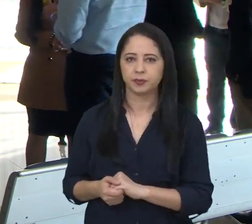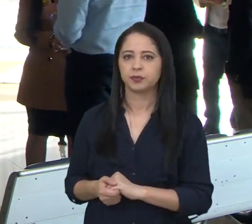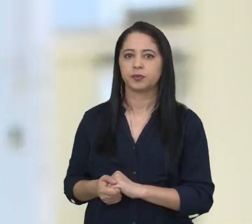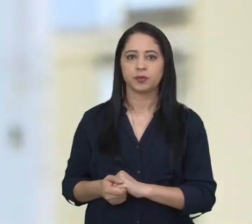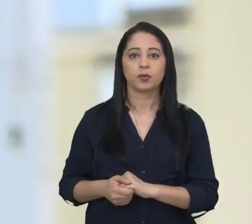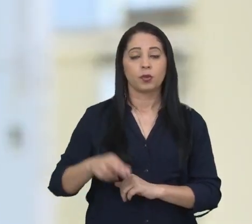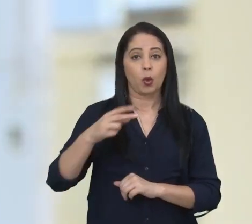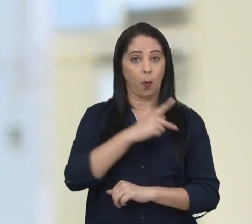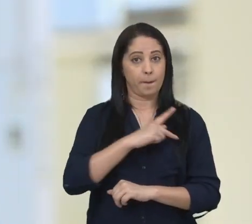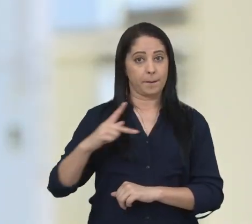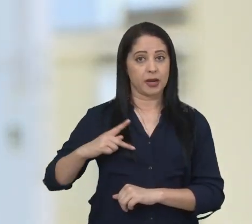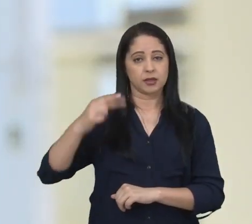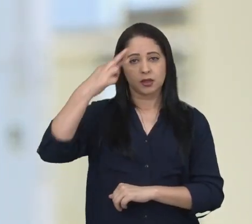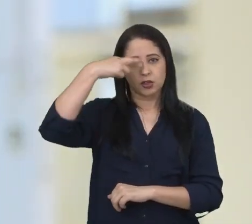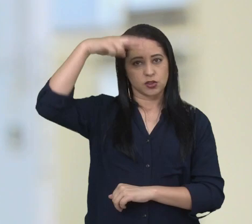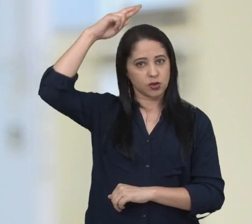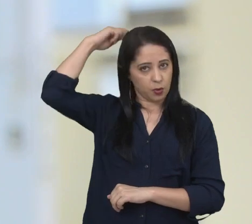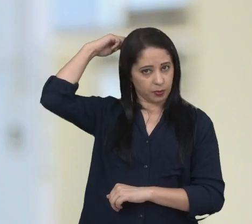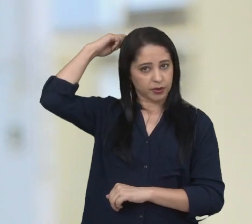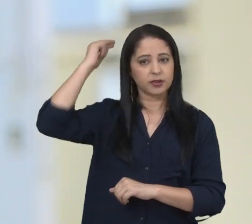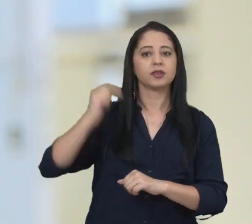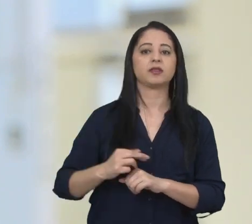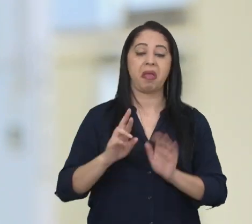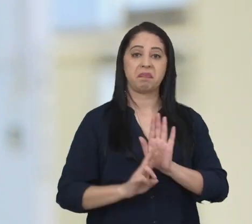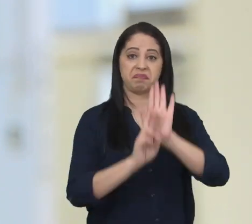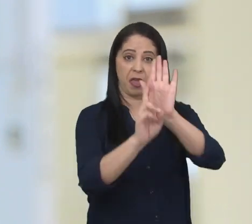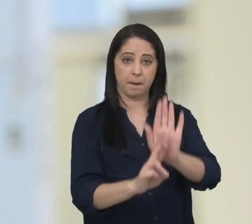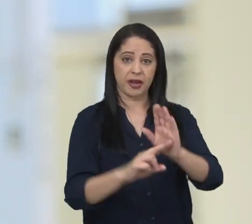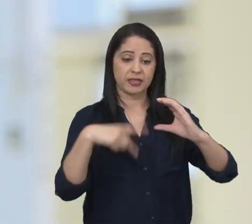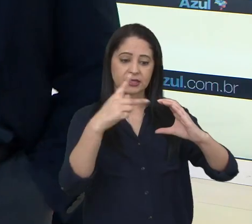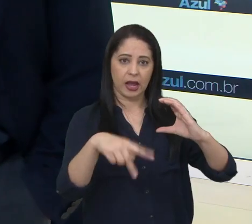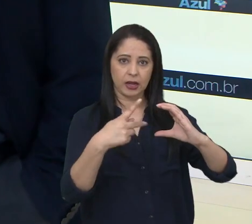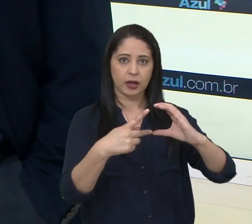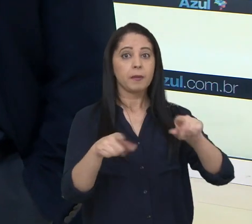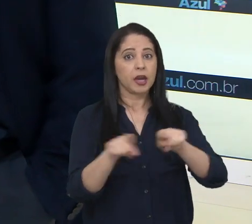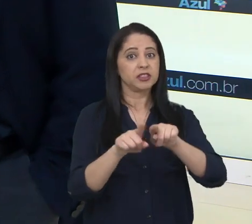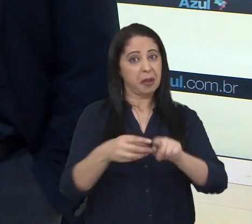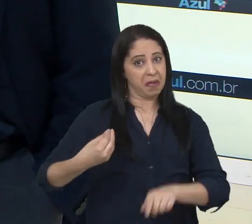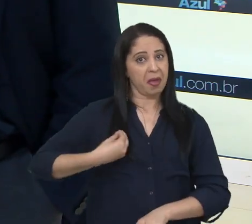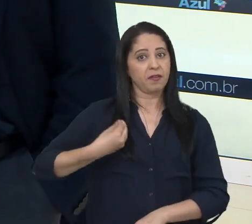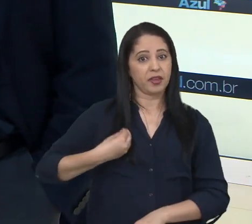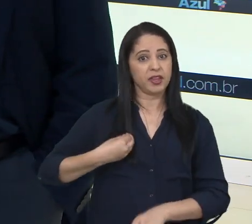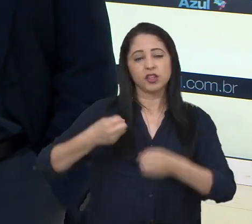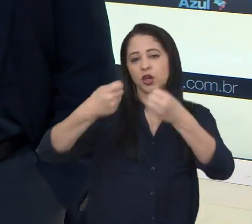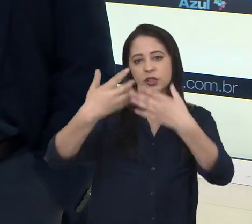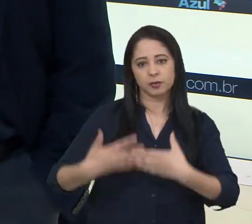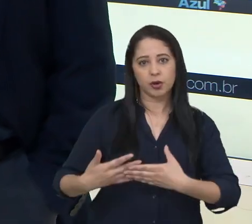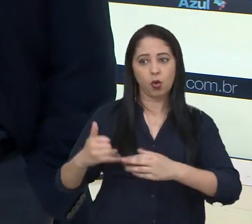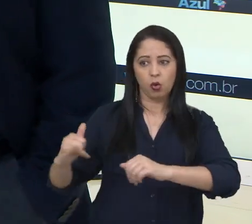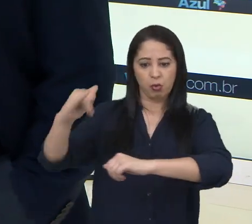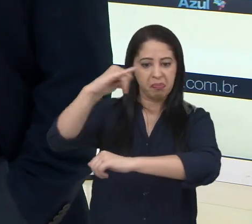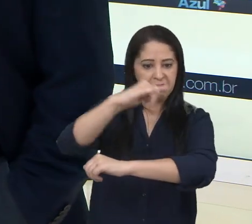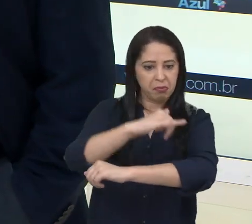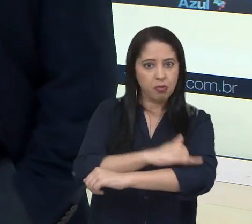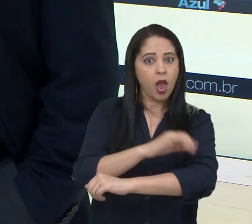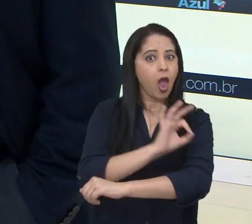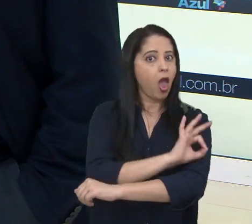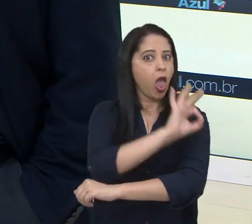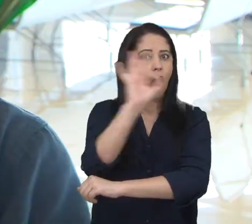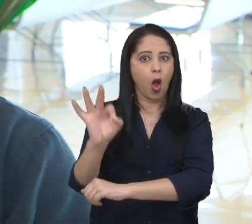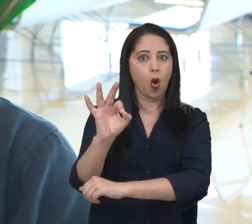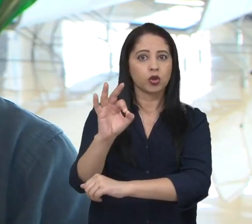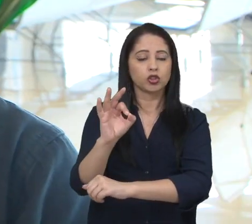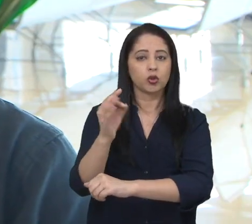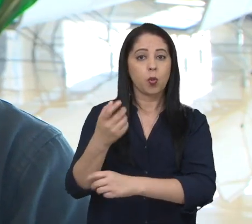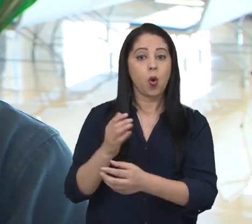Brasil. Representando a Câmara, o presidente Robertinho da Padaria esteve no evento e também destacou a capacidade do